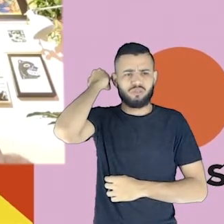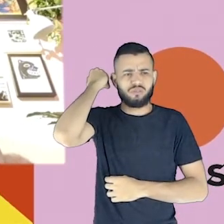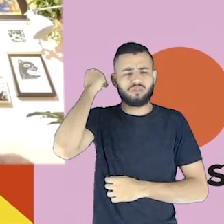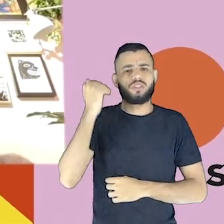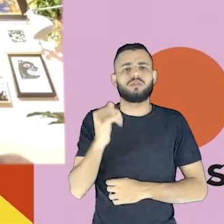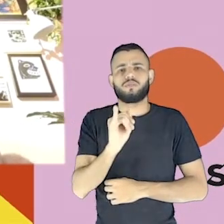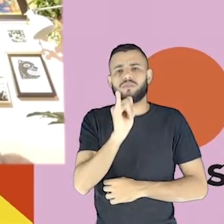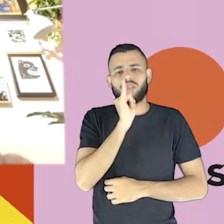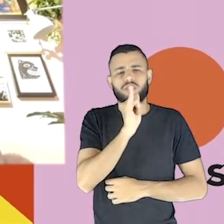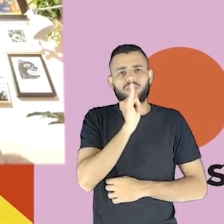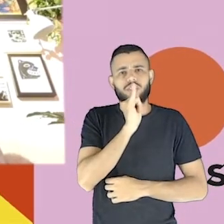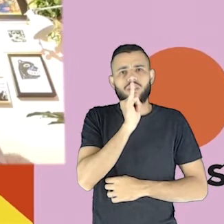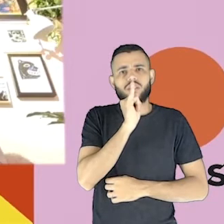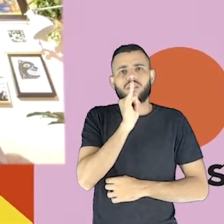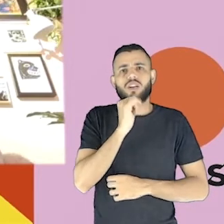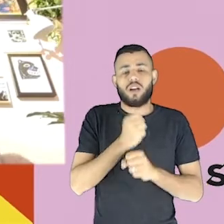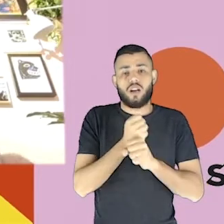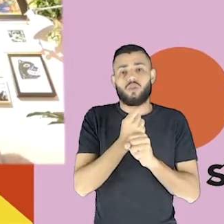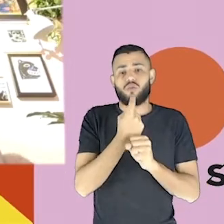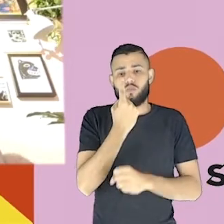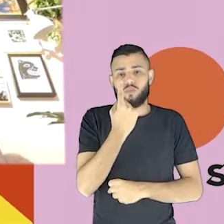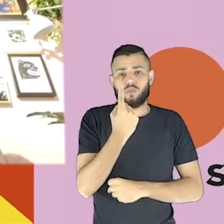belga, o Adolphe Quellet, em